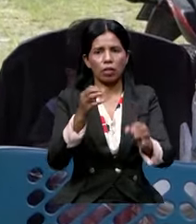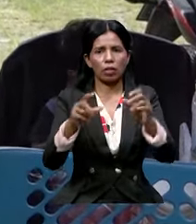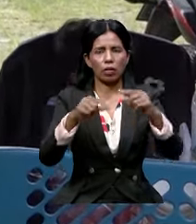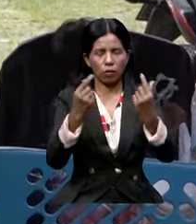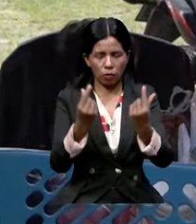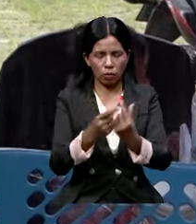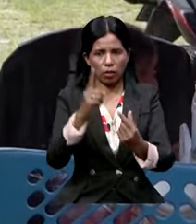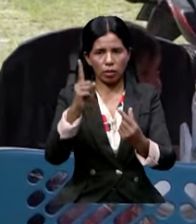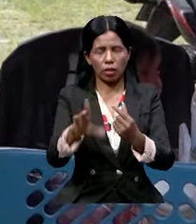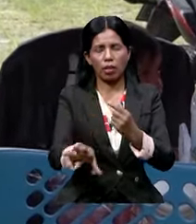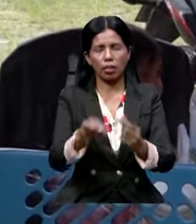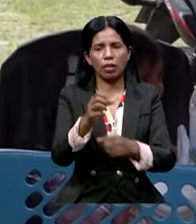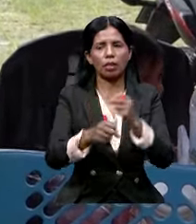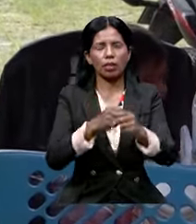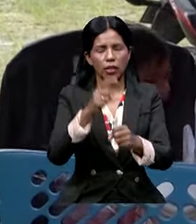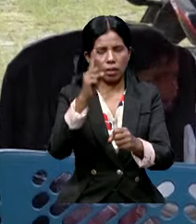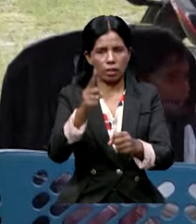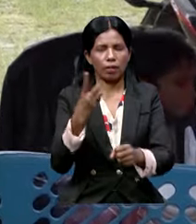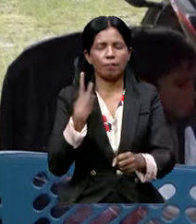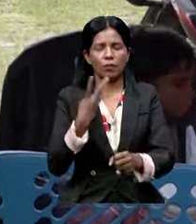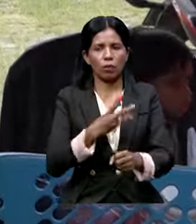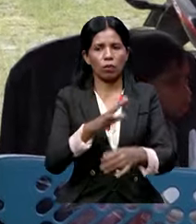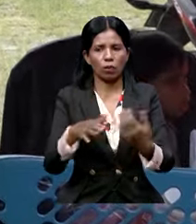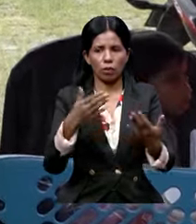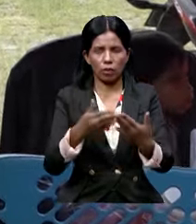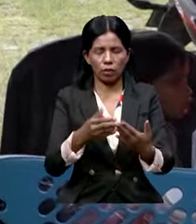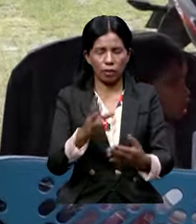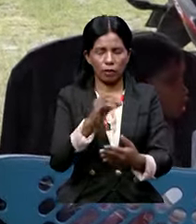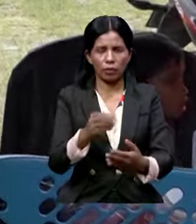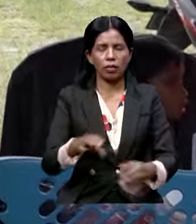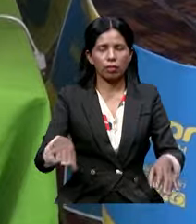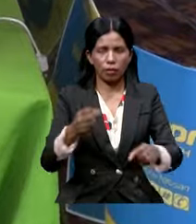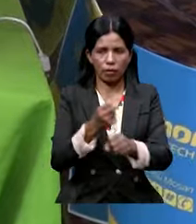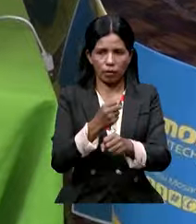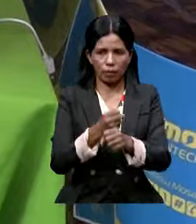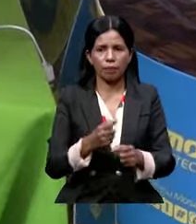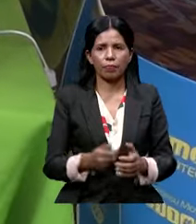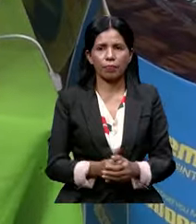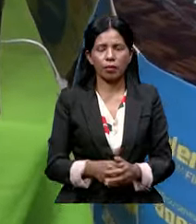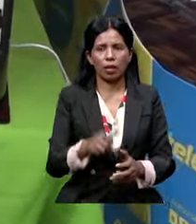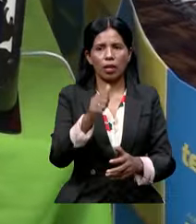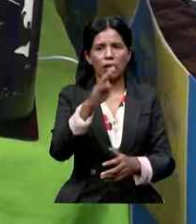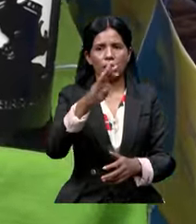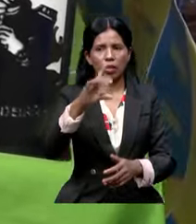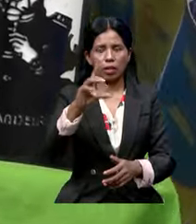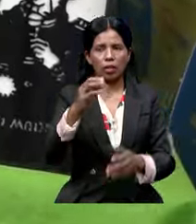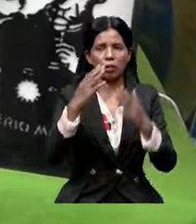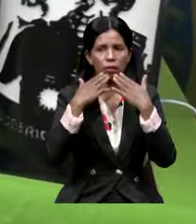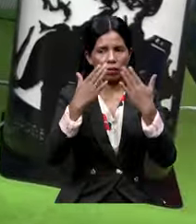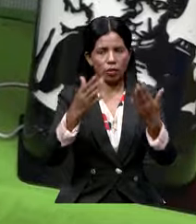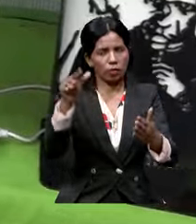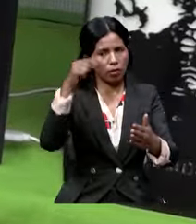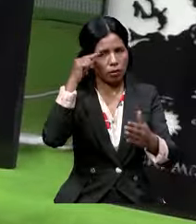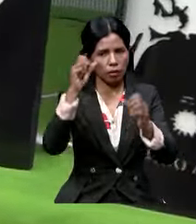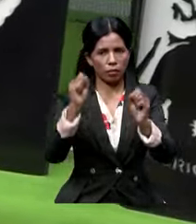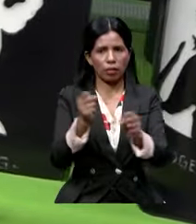lomba hetan premi tina nida com certeza o todo é tão além de né habitante Abílio Xavier Mos agradece ao governo também